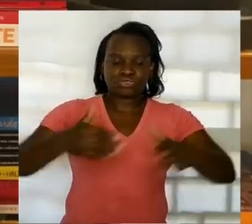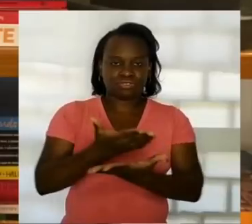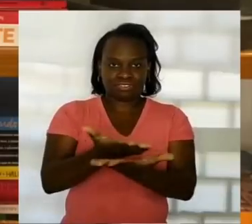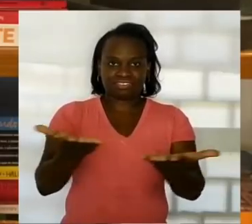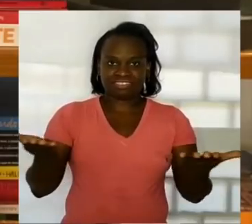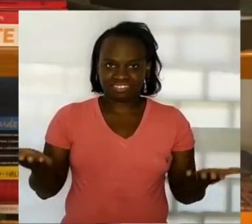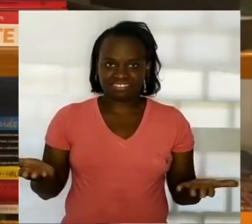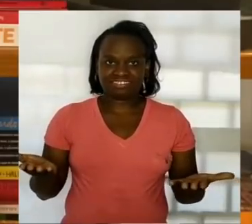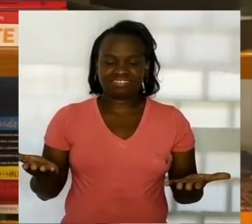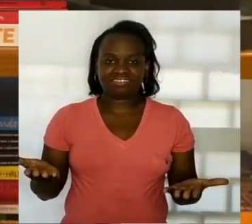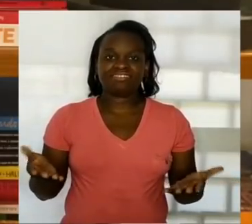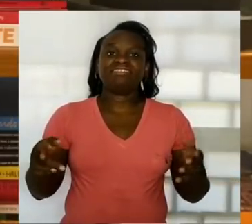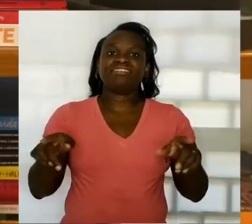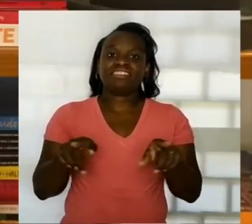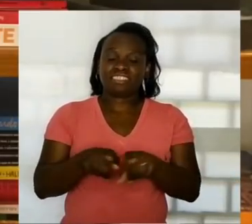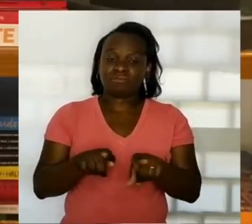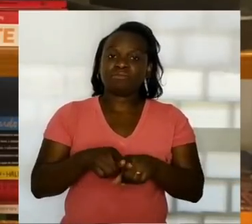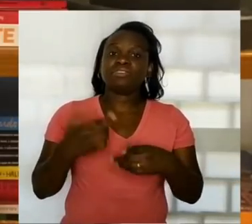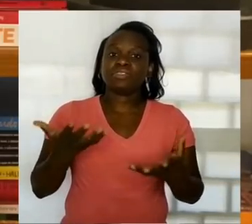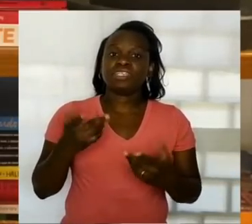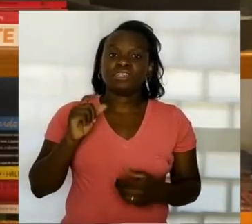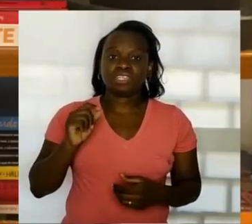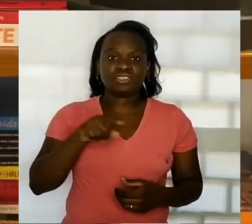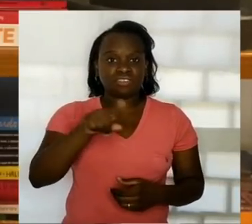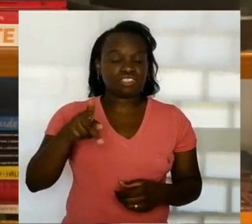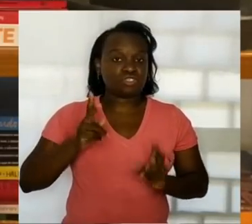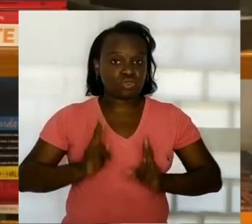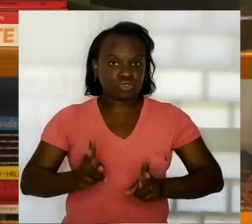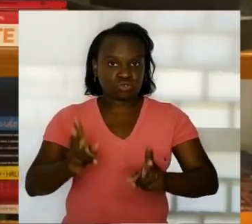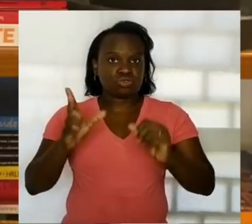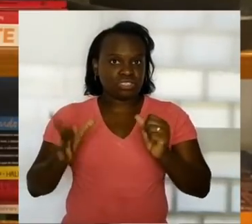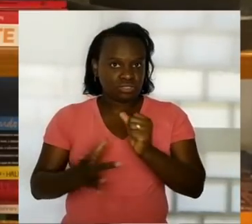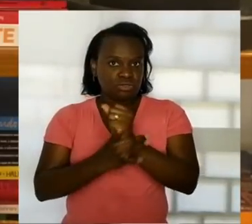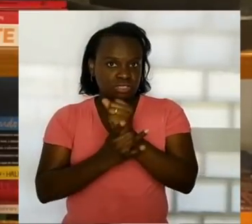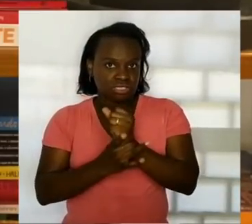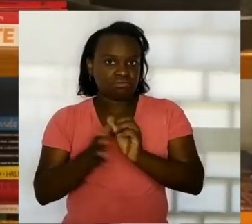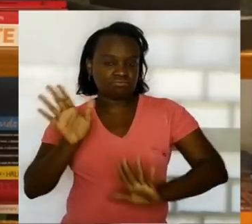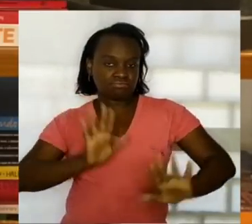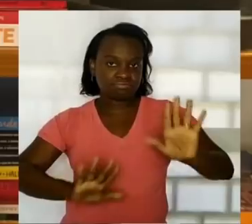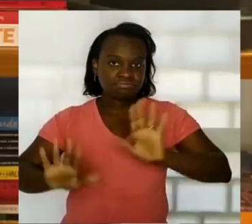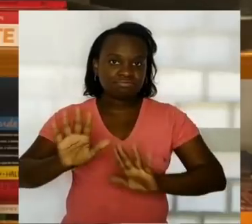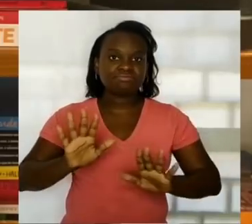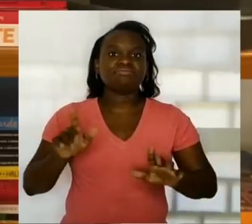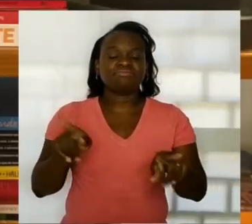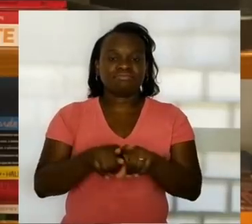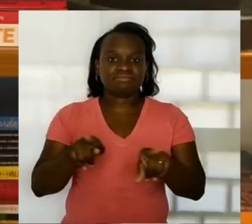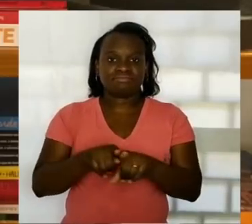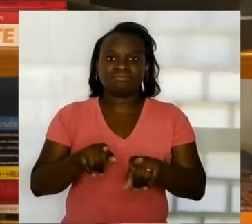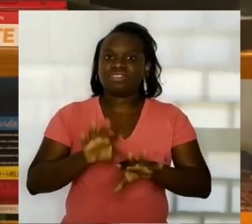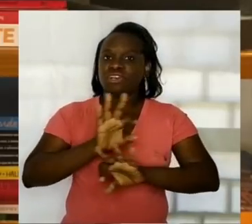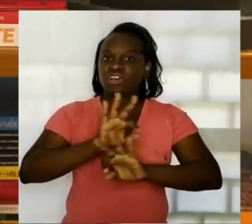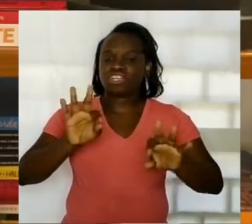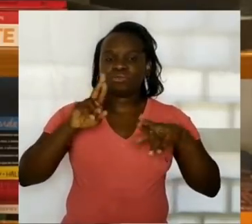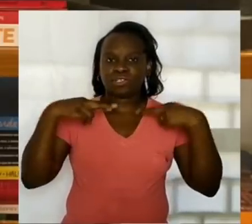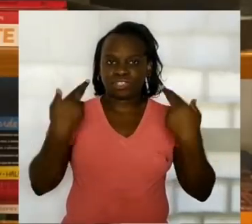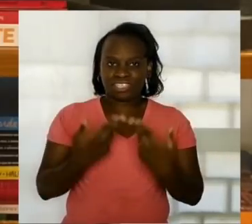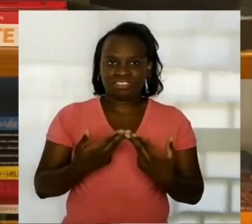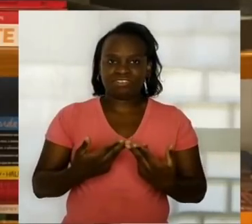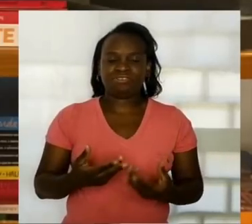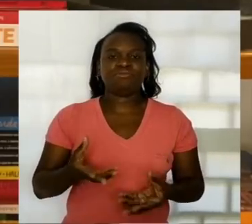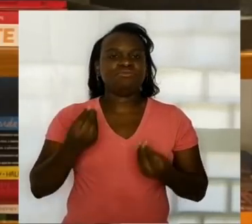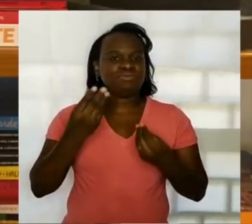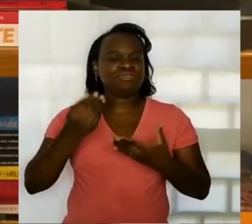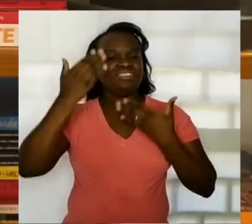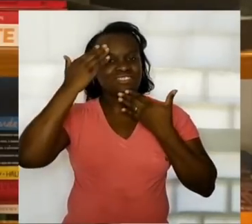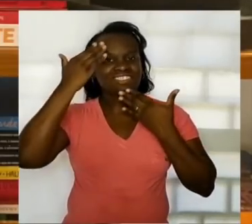todos e todes e espero que permaneçam em segurança e possam ter uma excelente reunião.